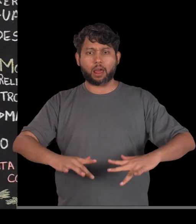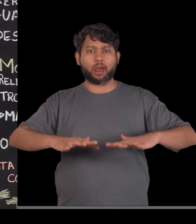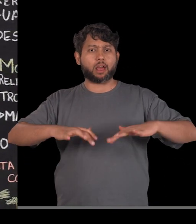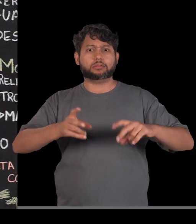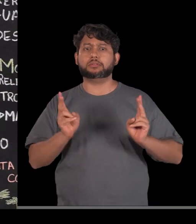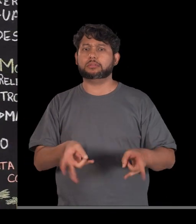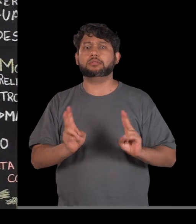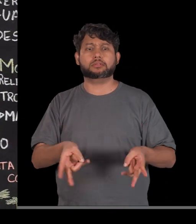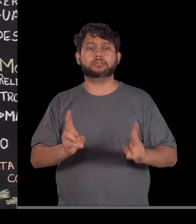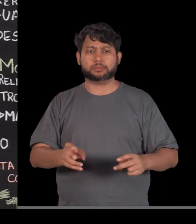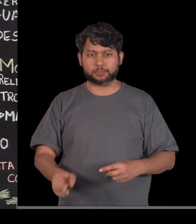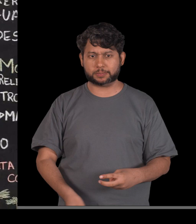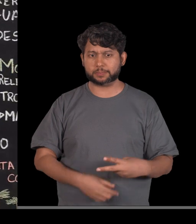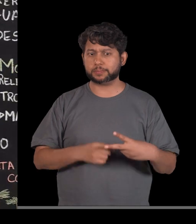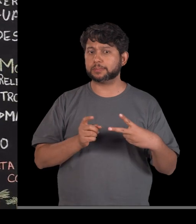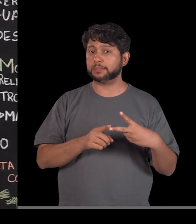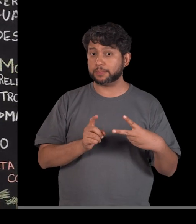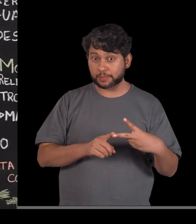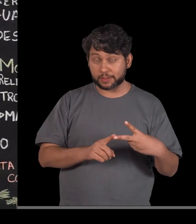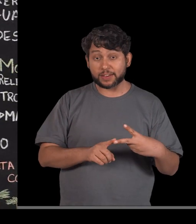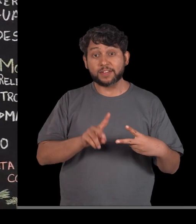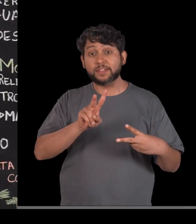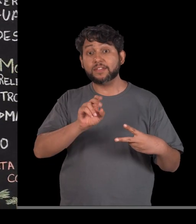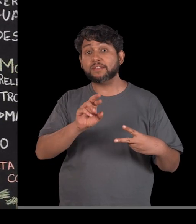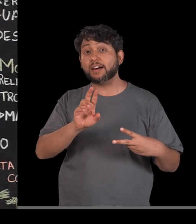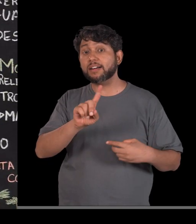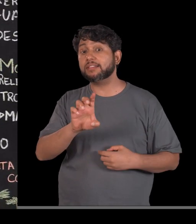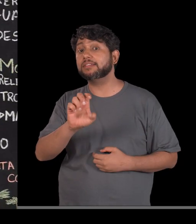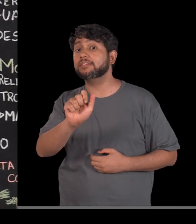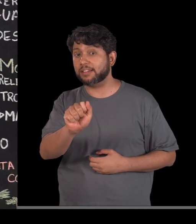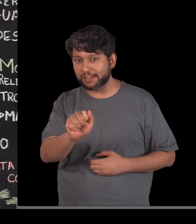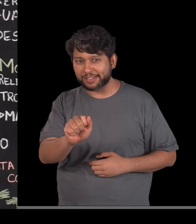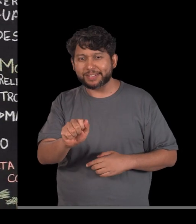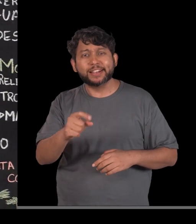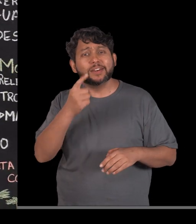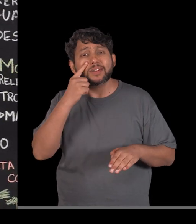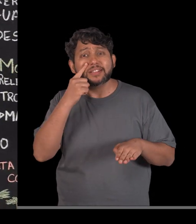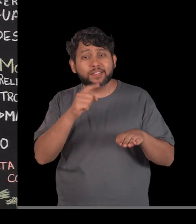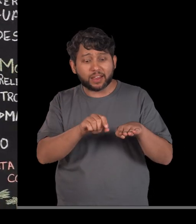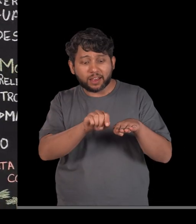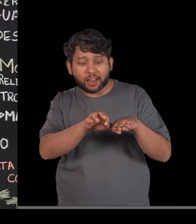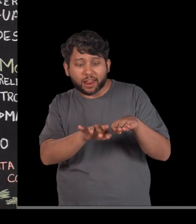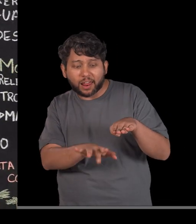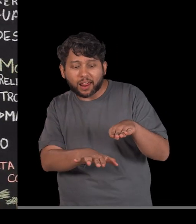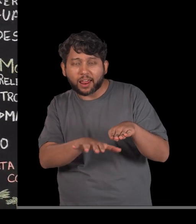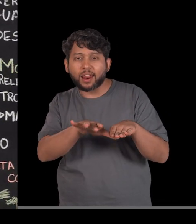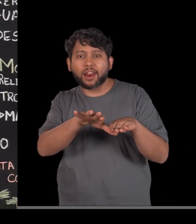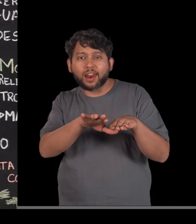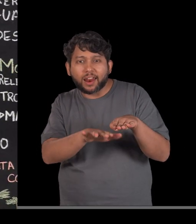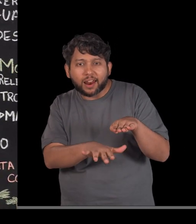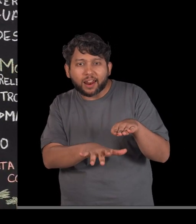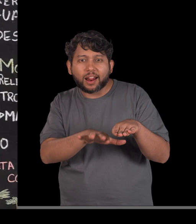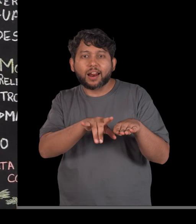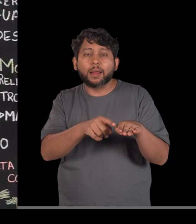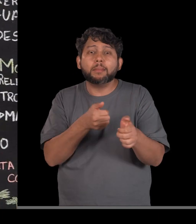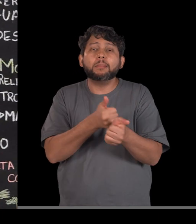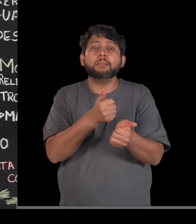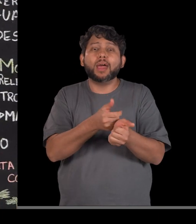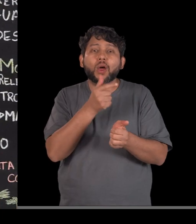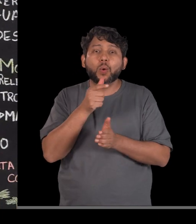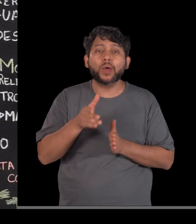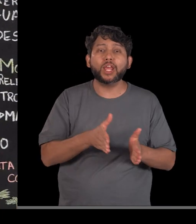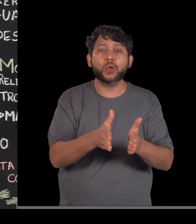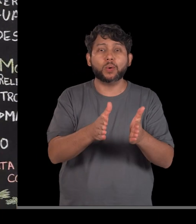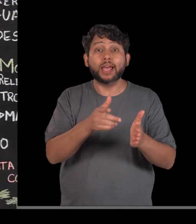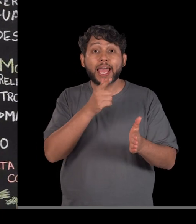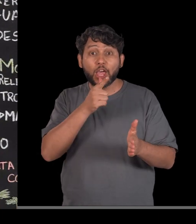sempre com grande volume de água, certo? As matas de várzea, que são normalmente aquelas encontradas em áreas próximas aos rios.